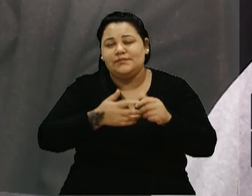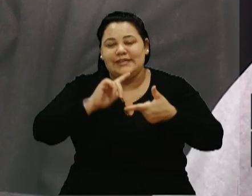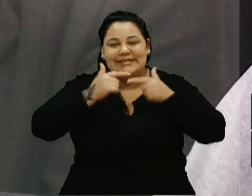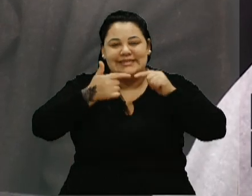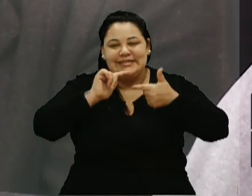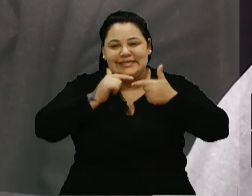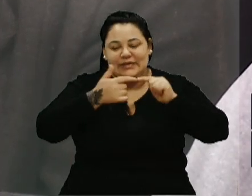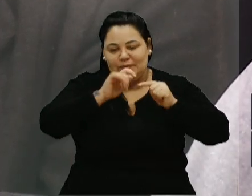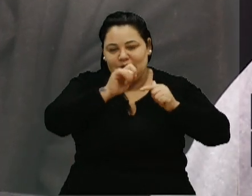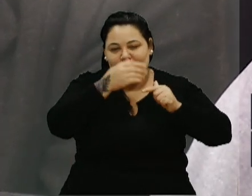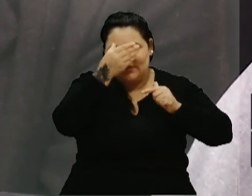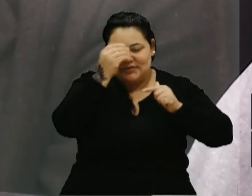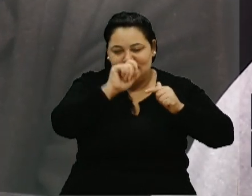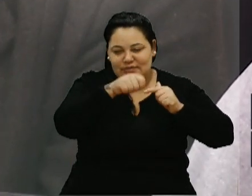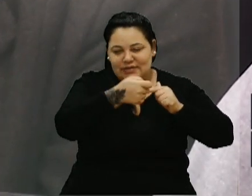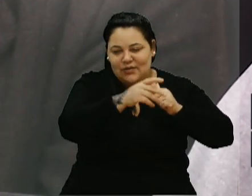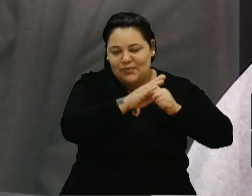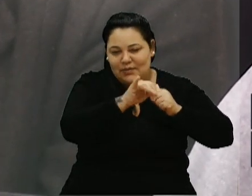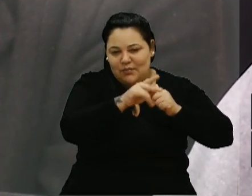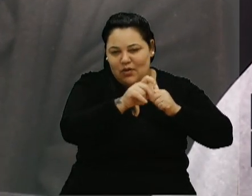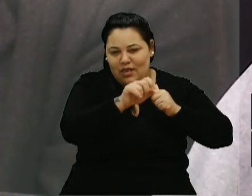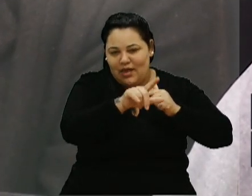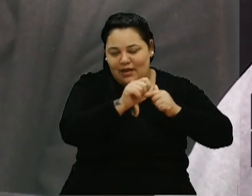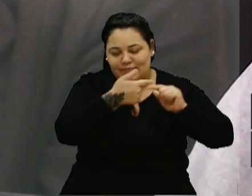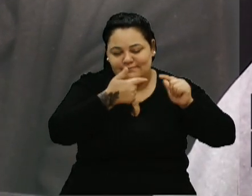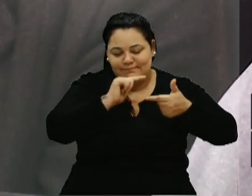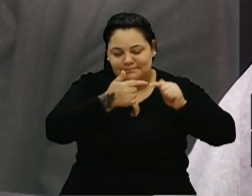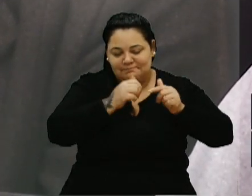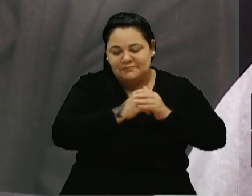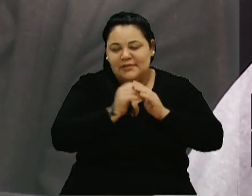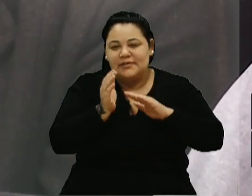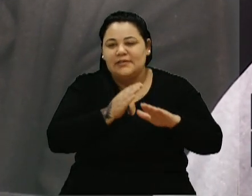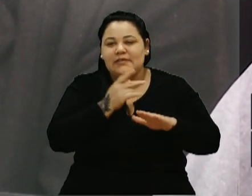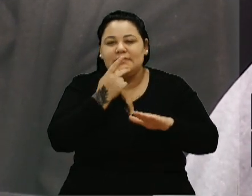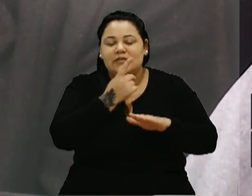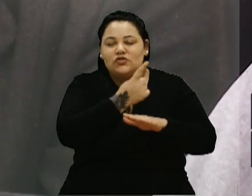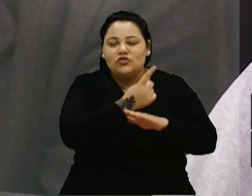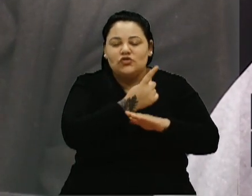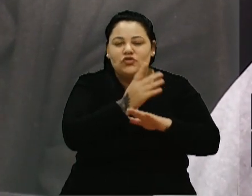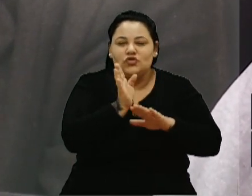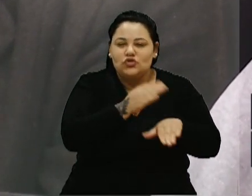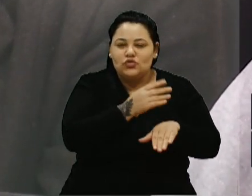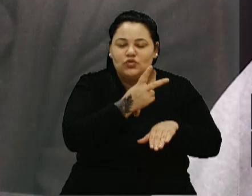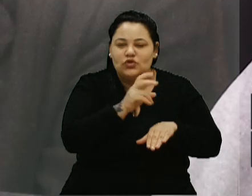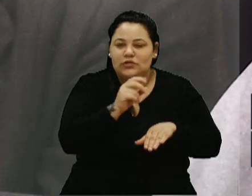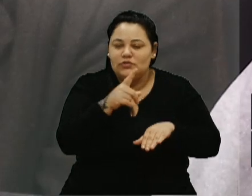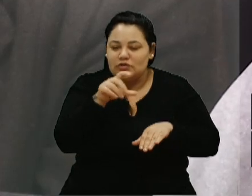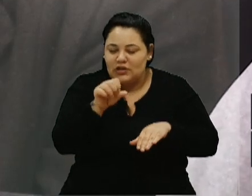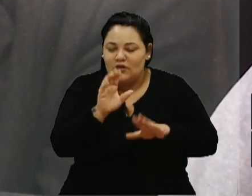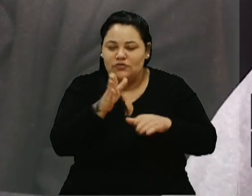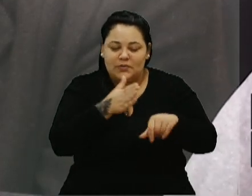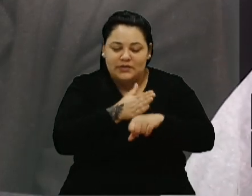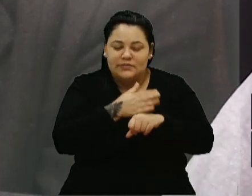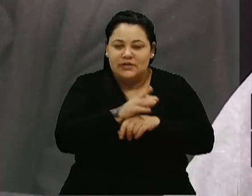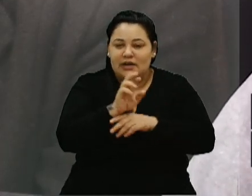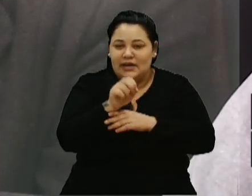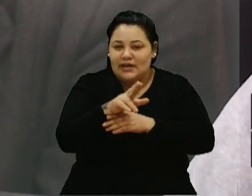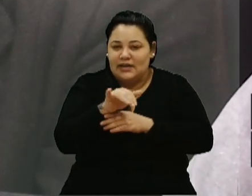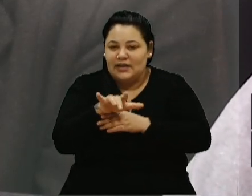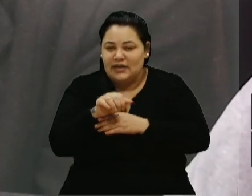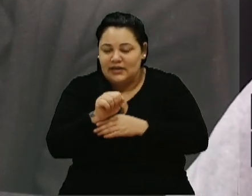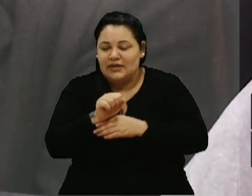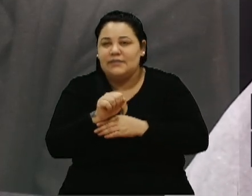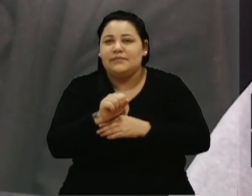Gaúcho Serra, desde julho de 2019 da Renila, Rede Nacional Internúcleos da